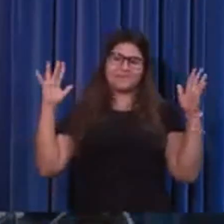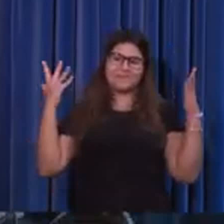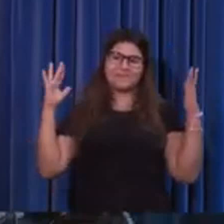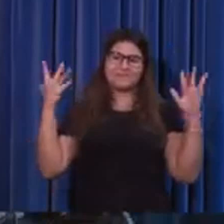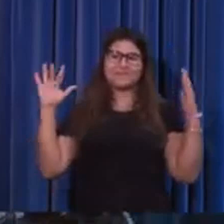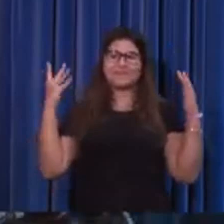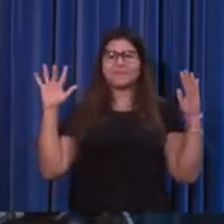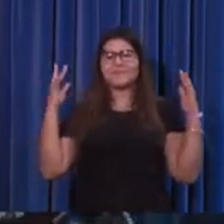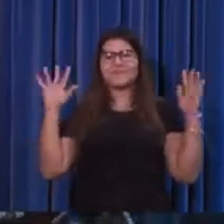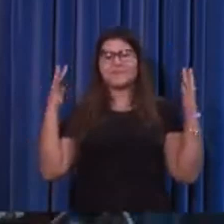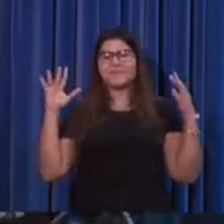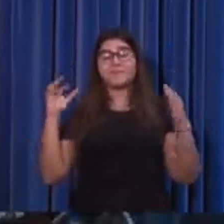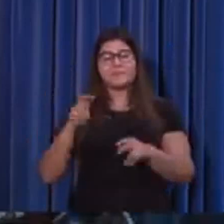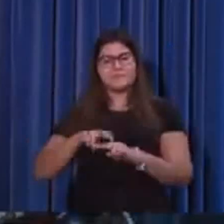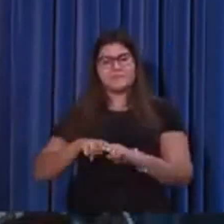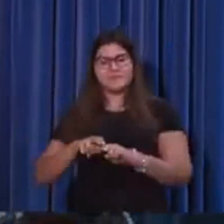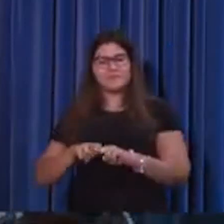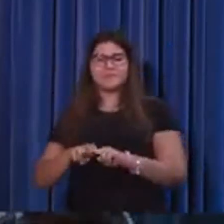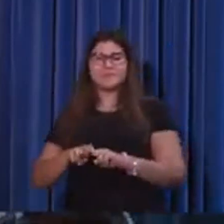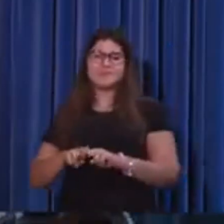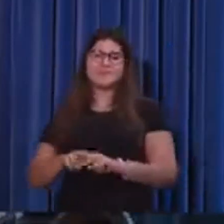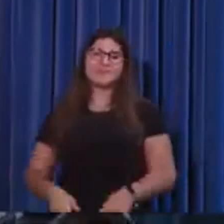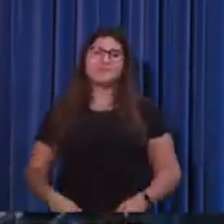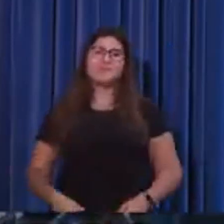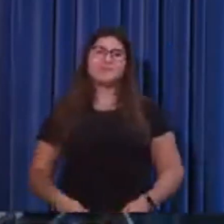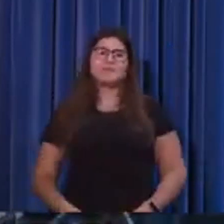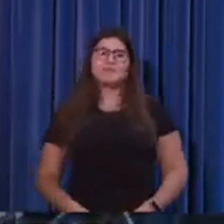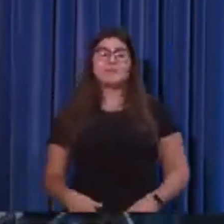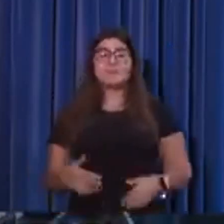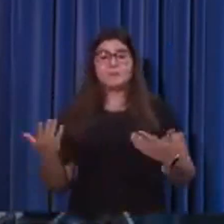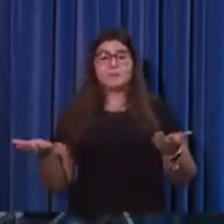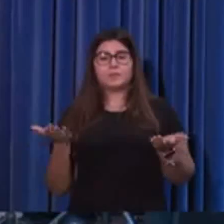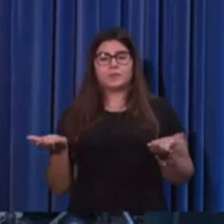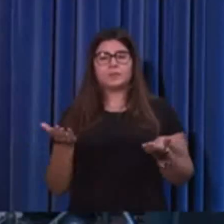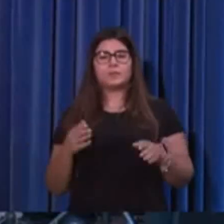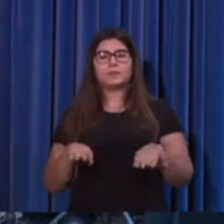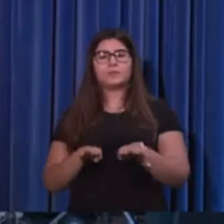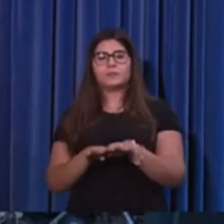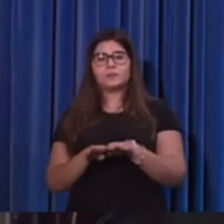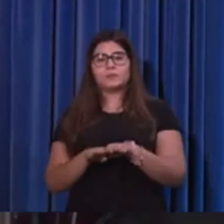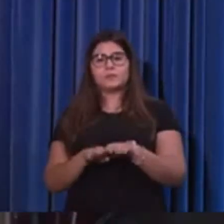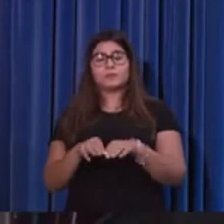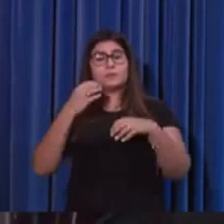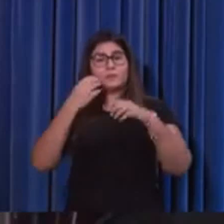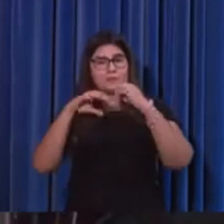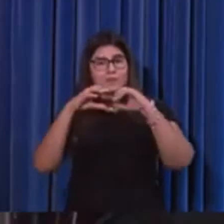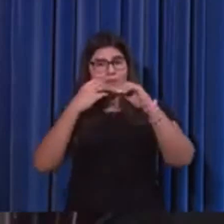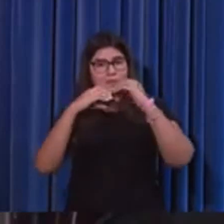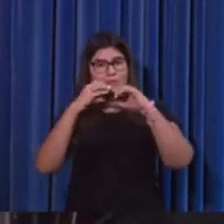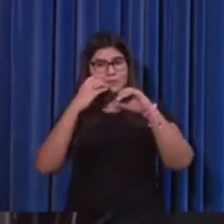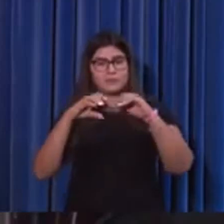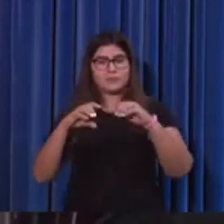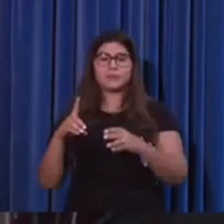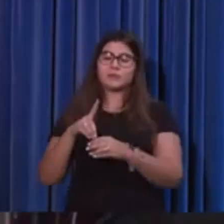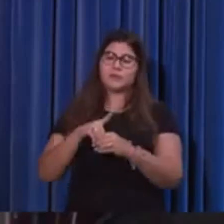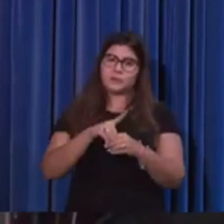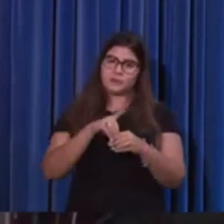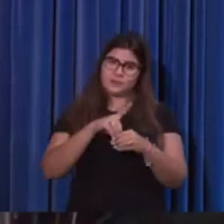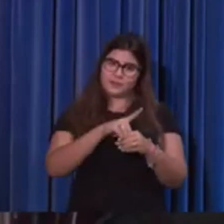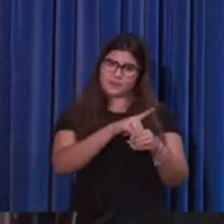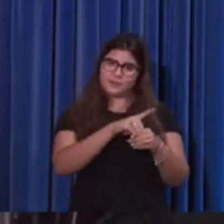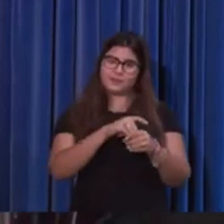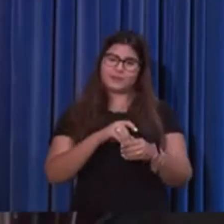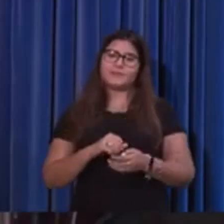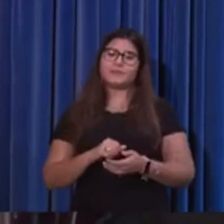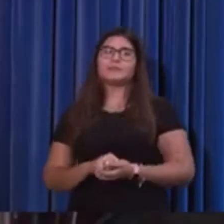Os irmãos podem se sentar. Nós vamos agora também, enquanto cantamos mais um cântico, fazer as entregas dos dízimos